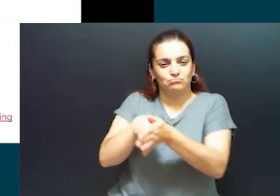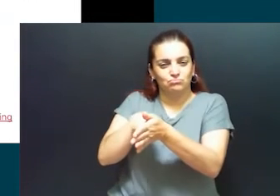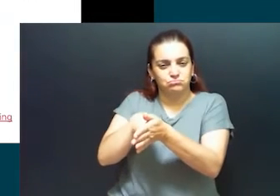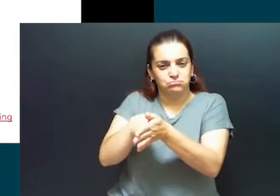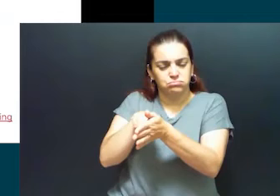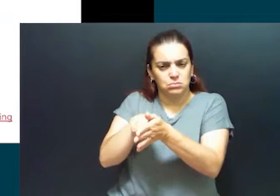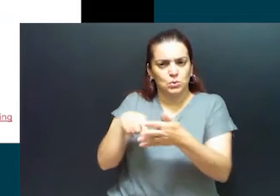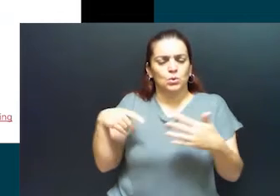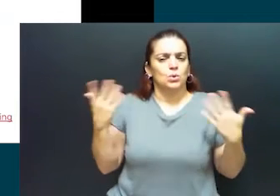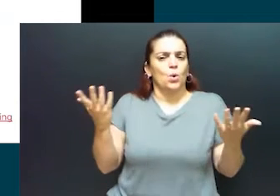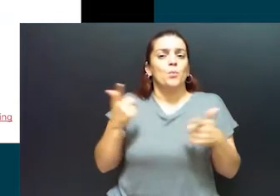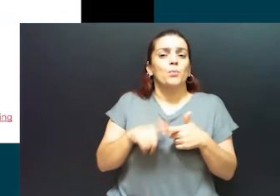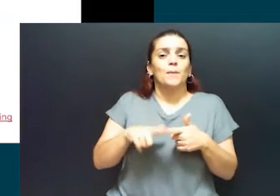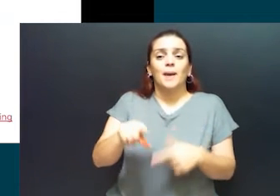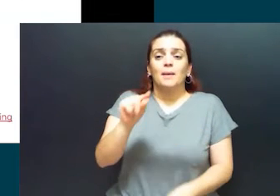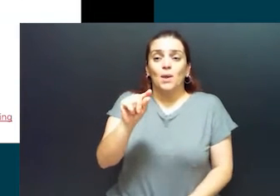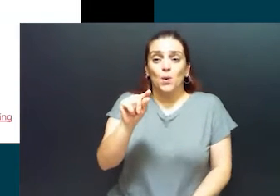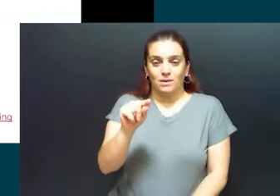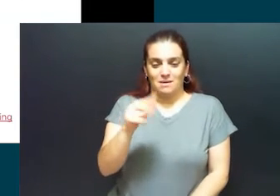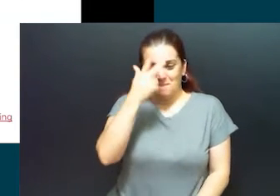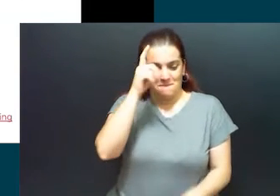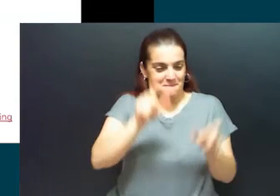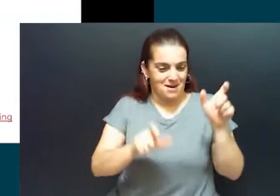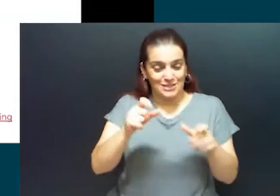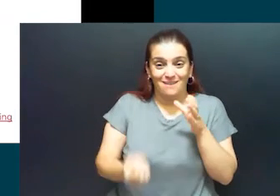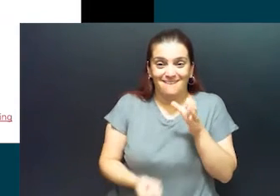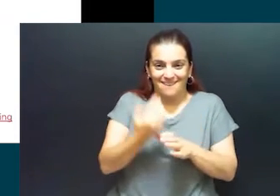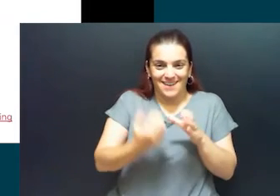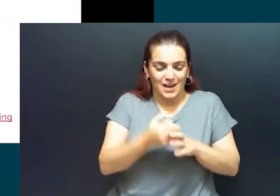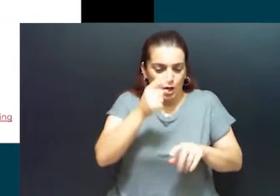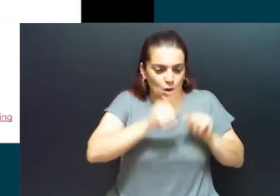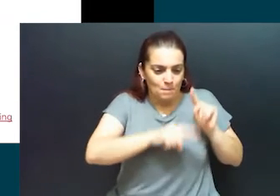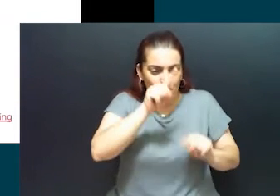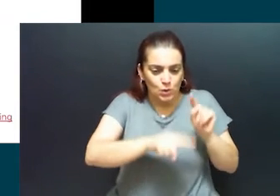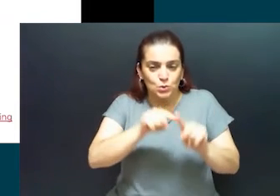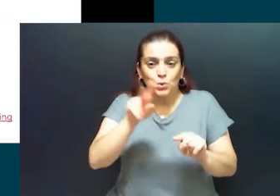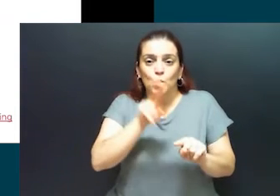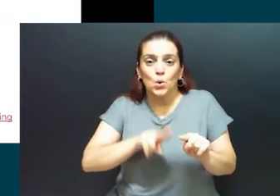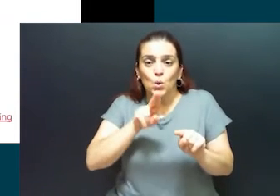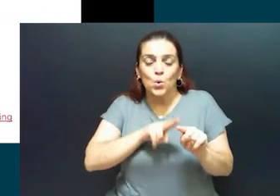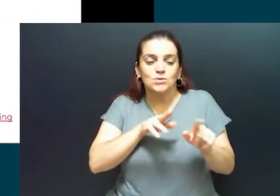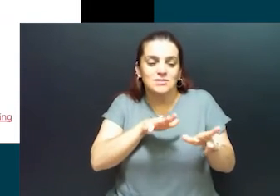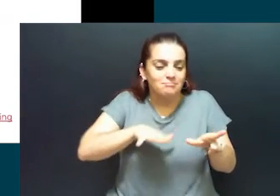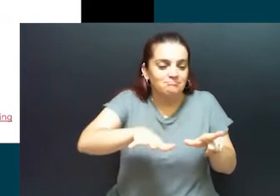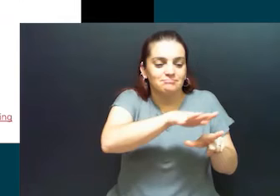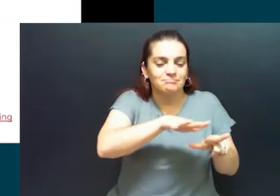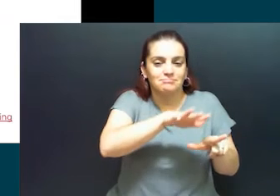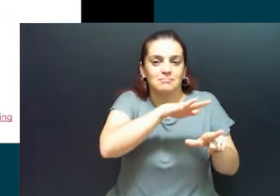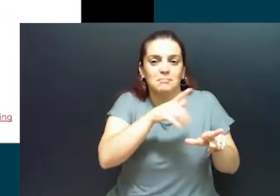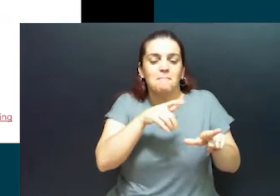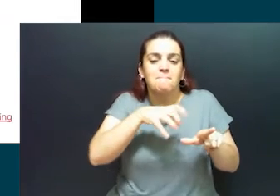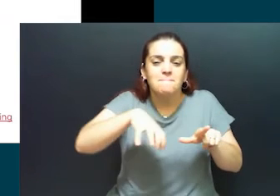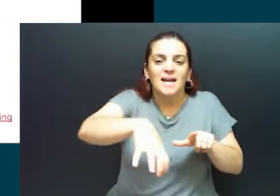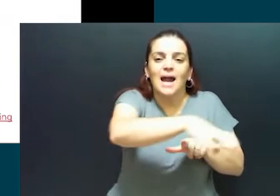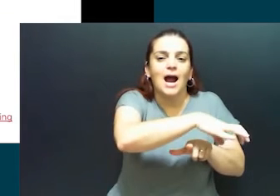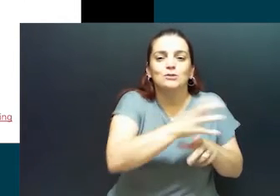problema geralmente é que os criadores desses produtos eles estão usando um mecanismo de segmentação de mercado que é ineficaz,